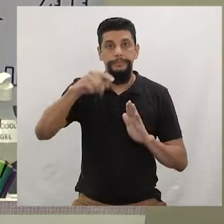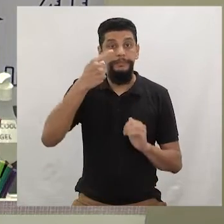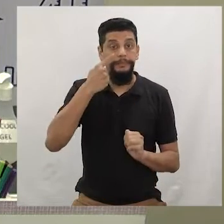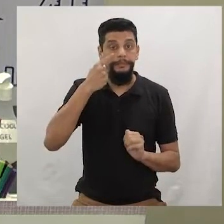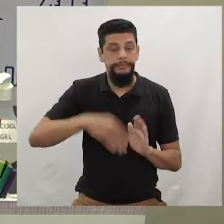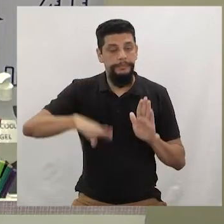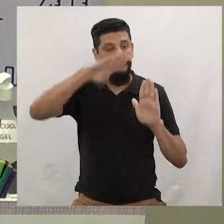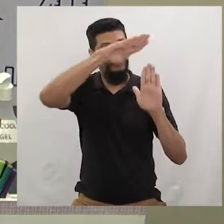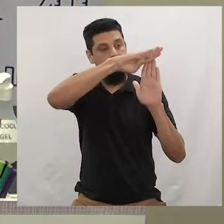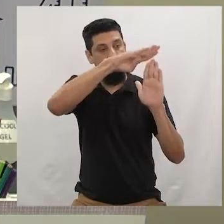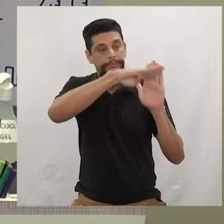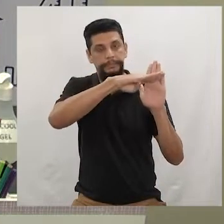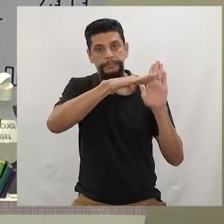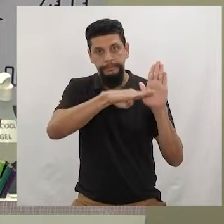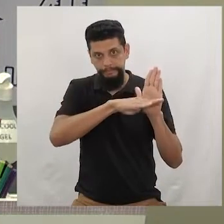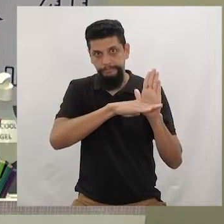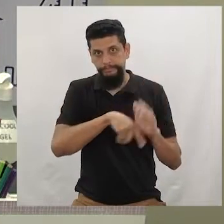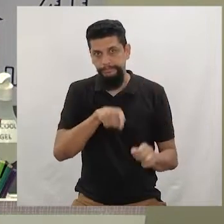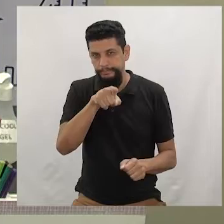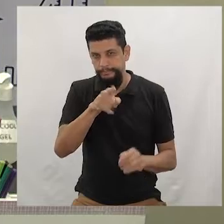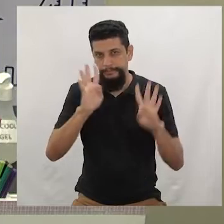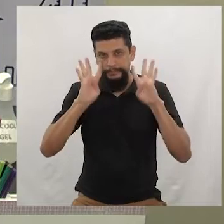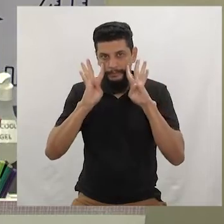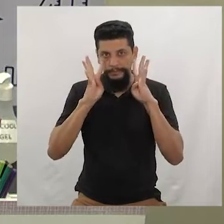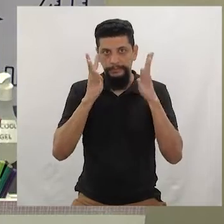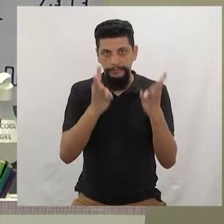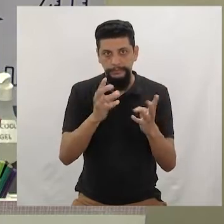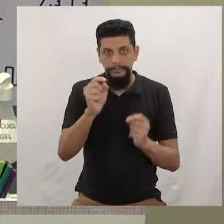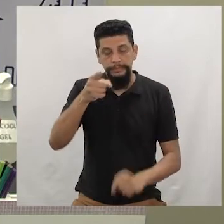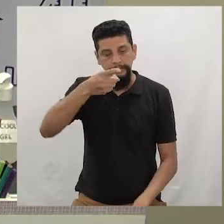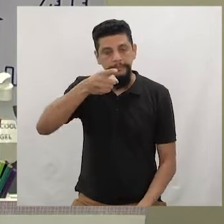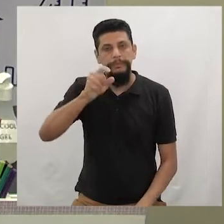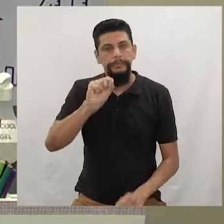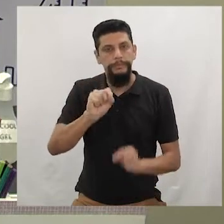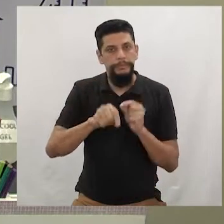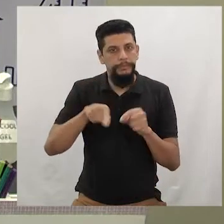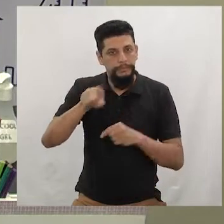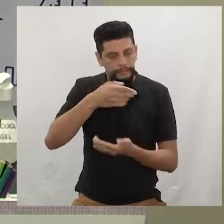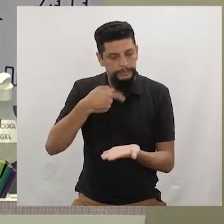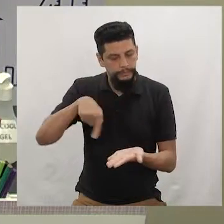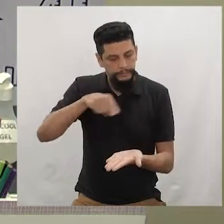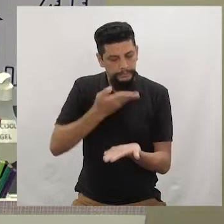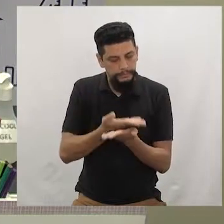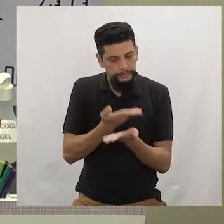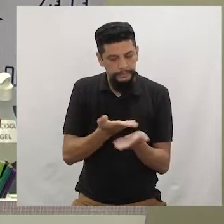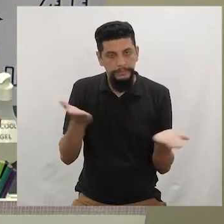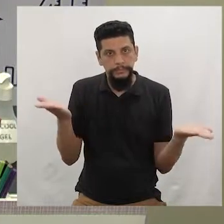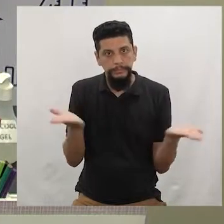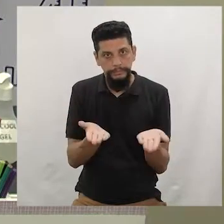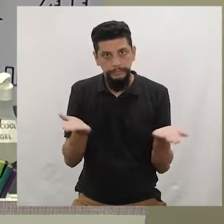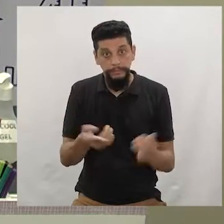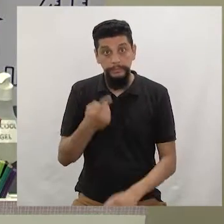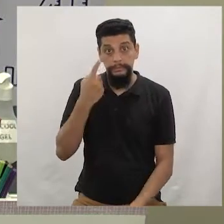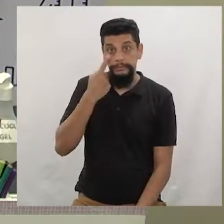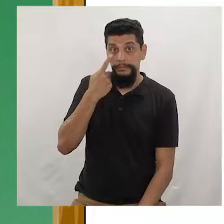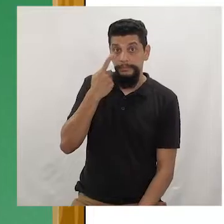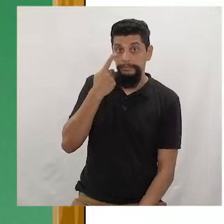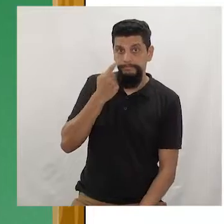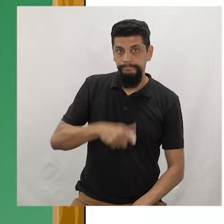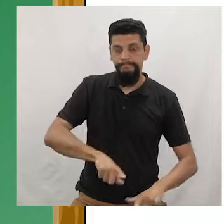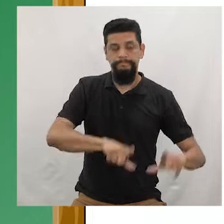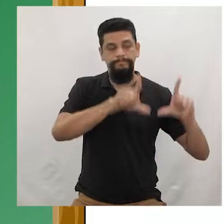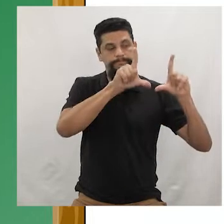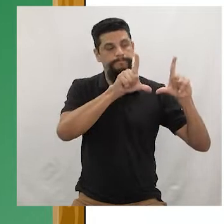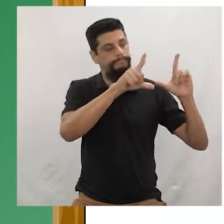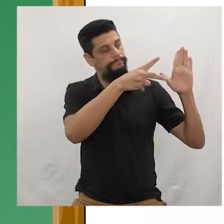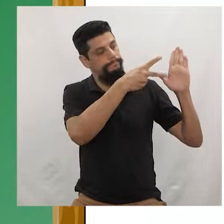nossa rotina. Prestem atenção, o que nós vamos trabalhar hoje na nossa aula? Olha